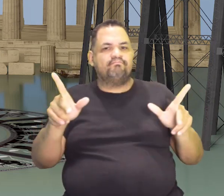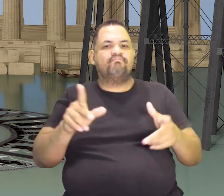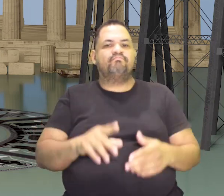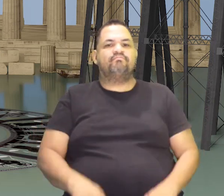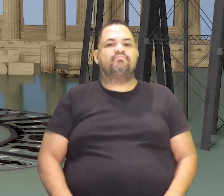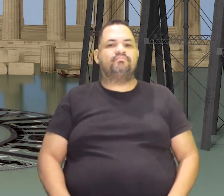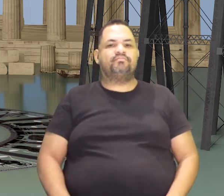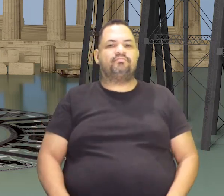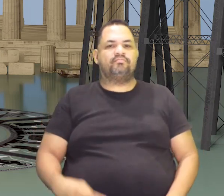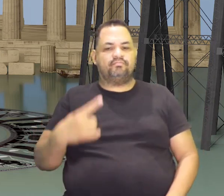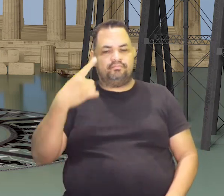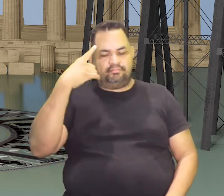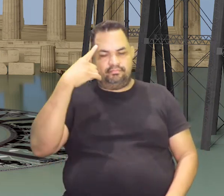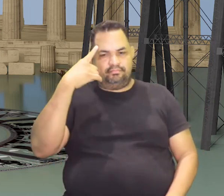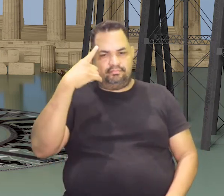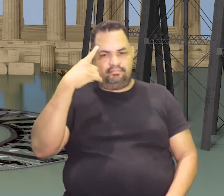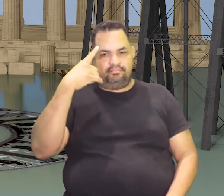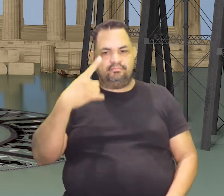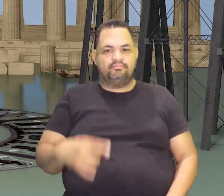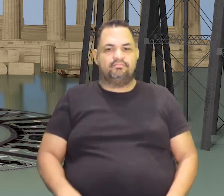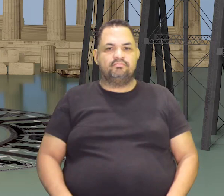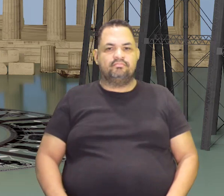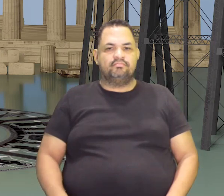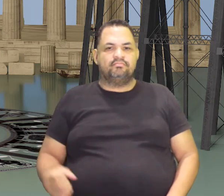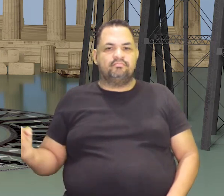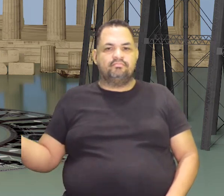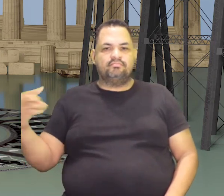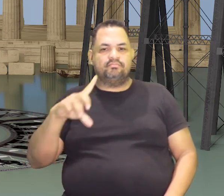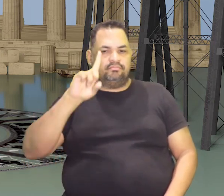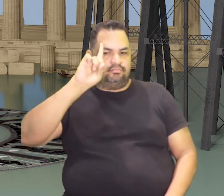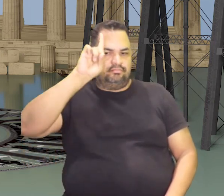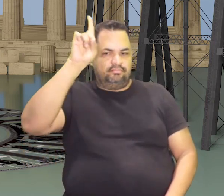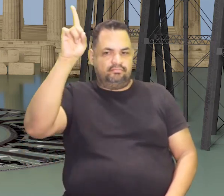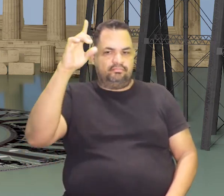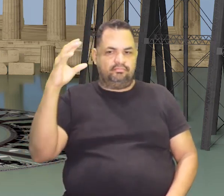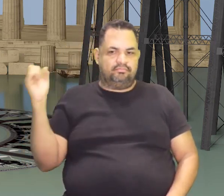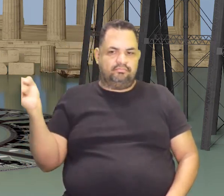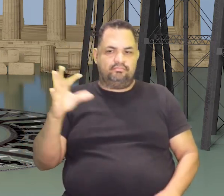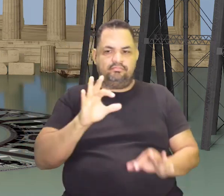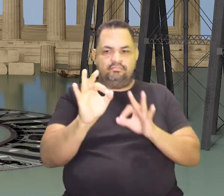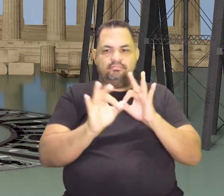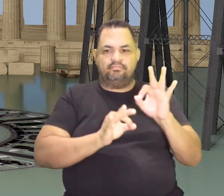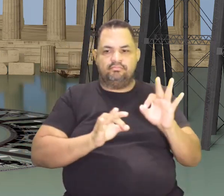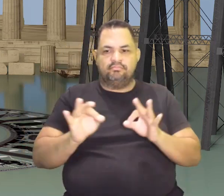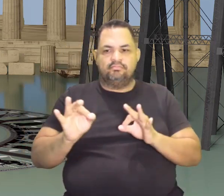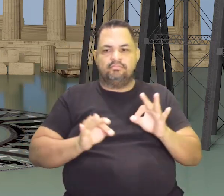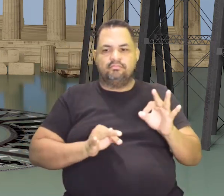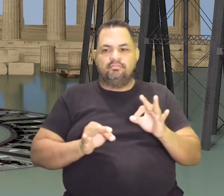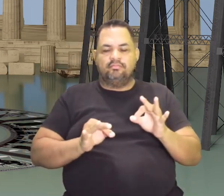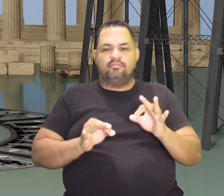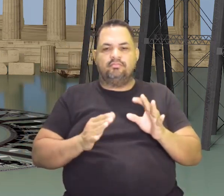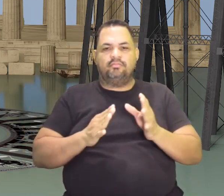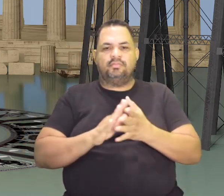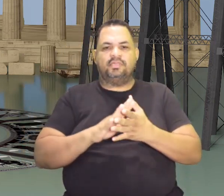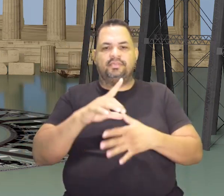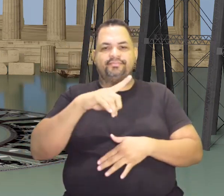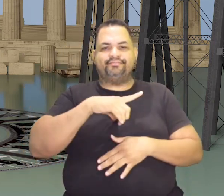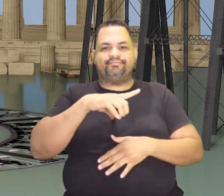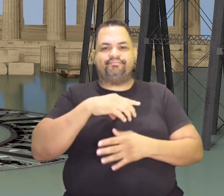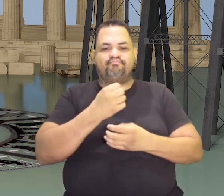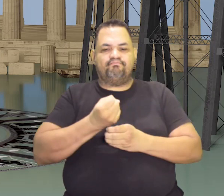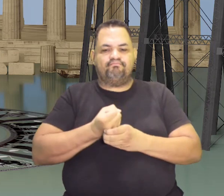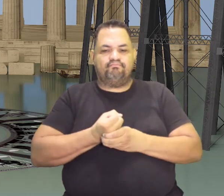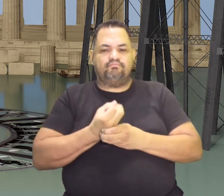estudantes, com pensamento, é claro, novas ideias, novas organizações, ter uma atitude